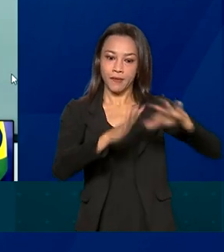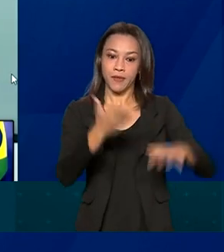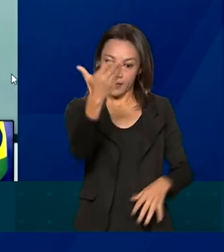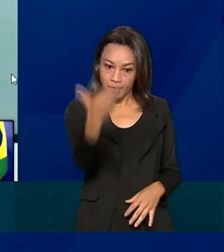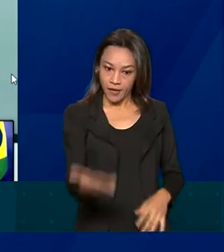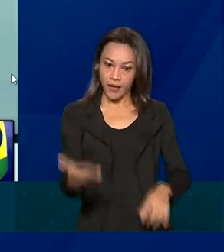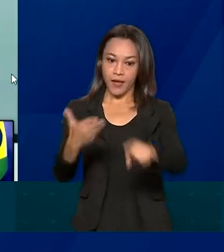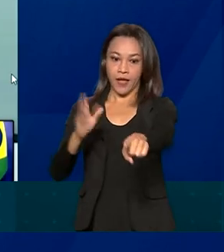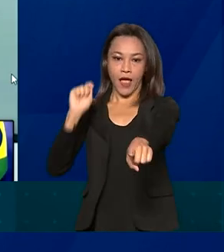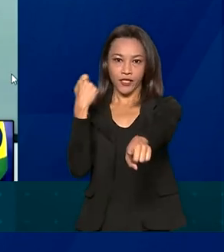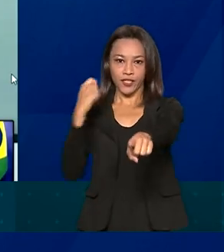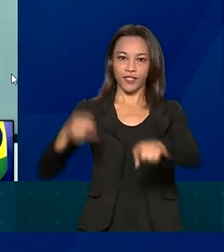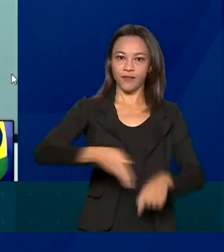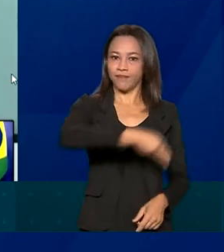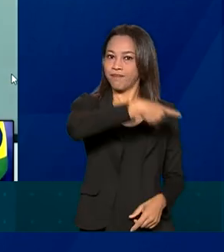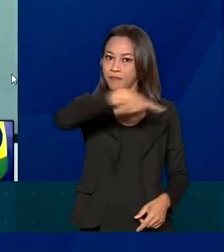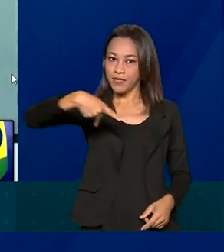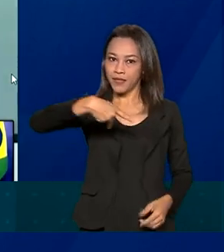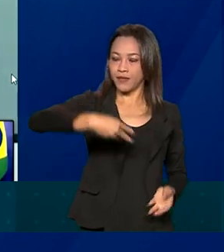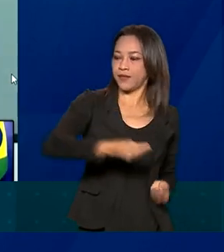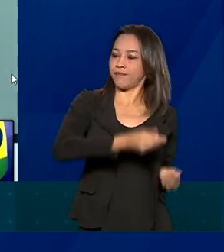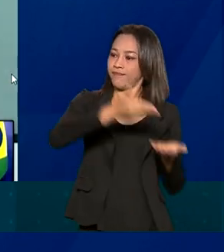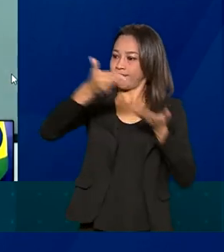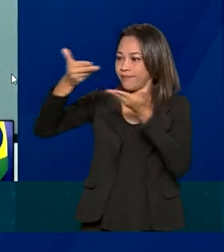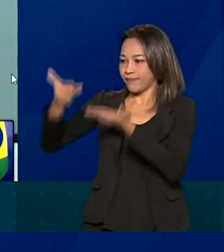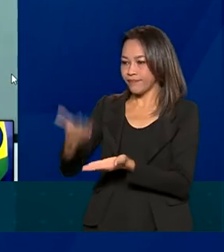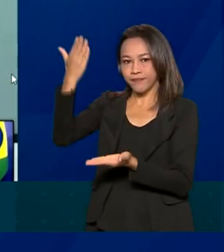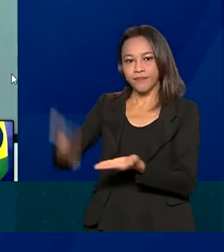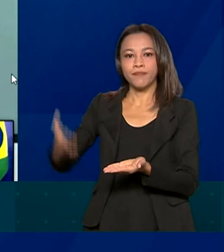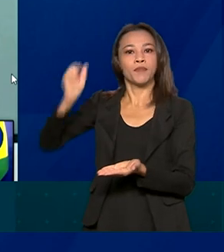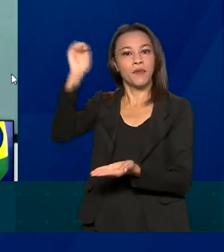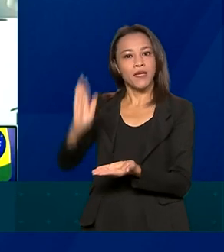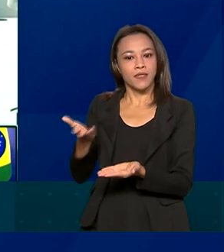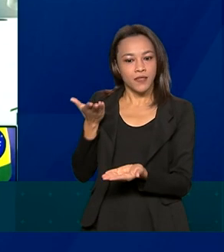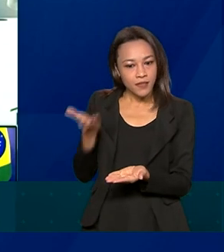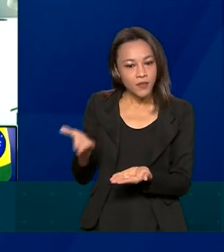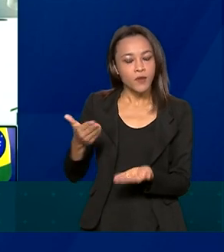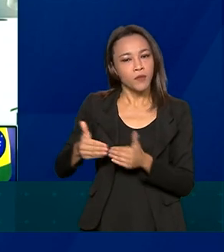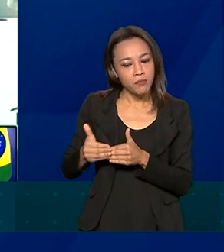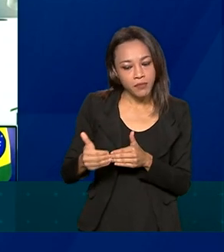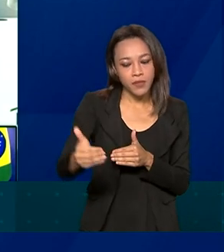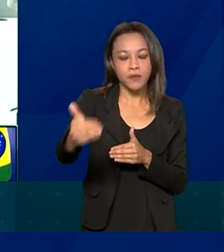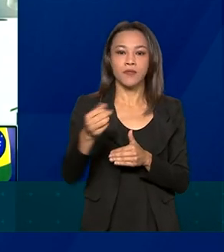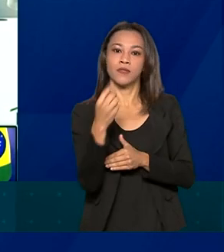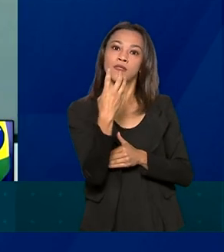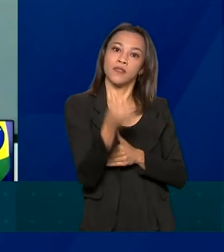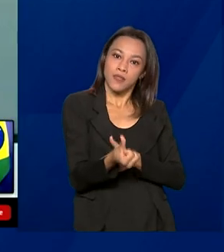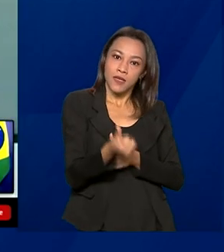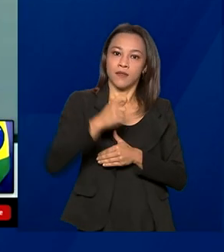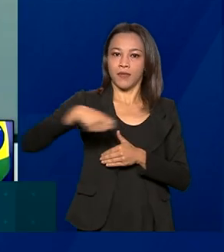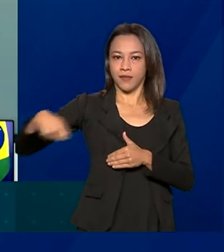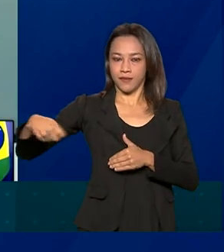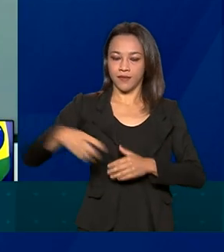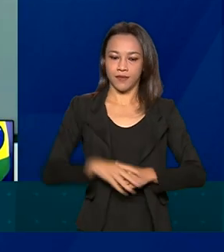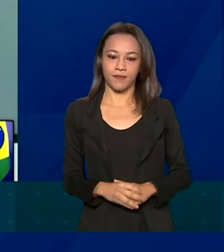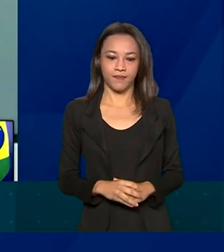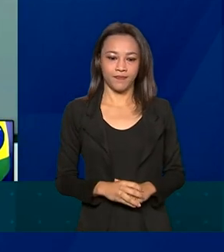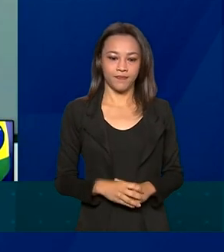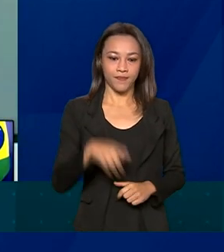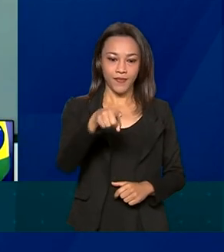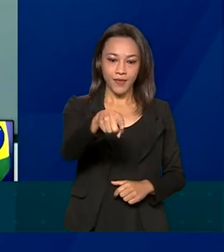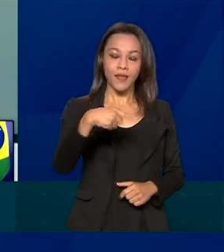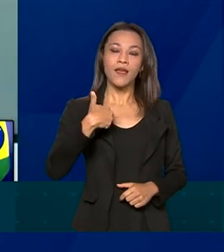passou o bastão para o Brasil, que assumiu a presidência pró-tempore do bloco pelos próximos seis meses. Eu desejo